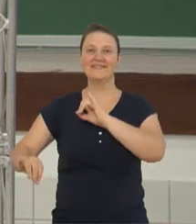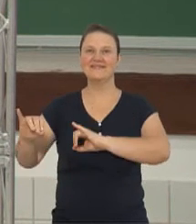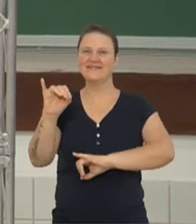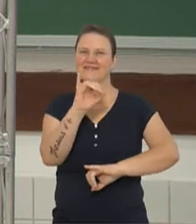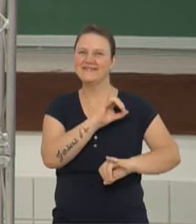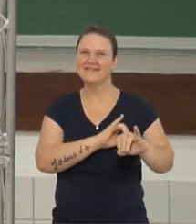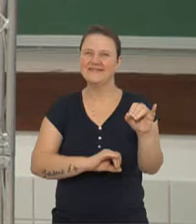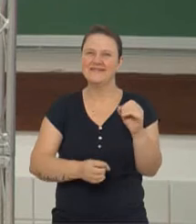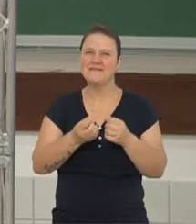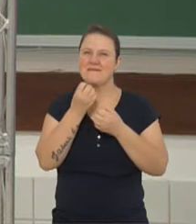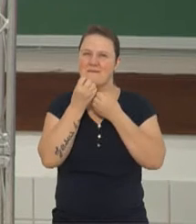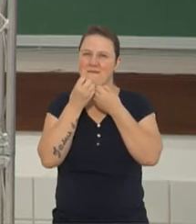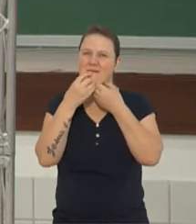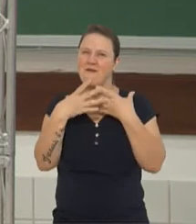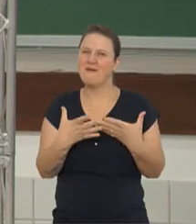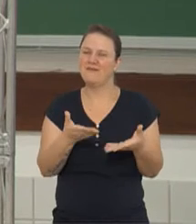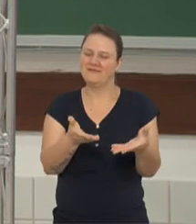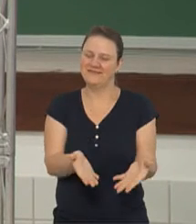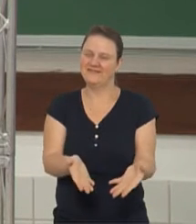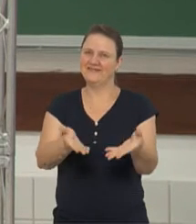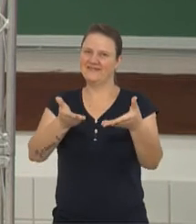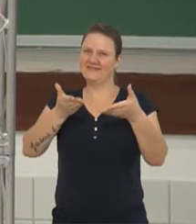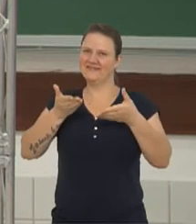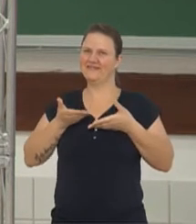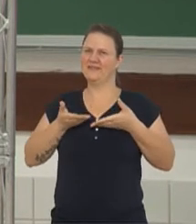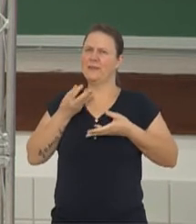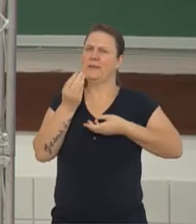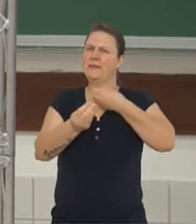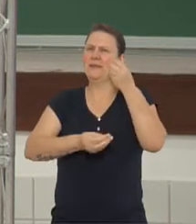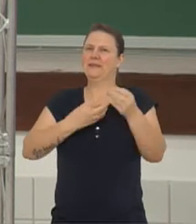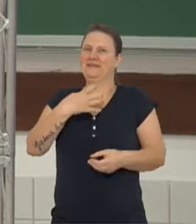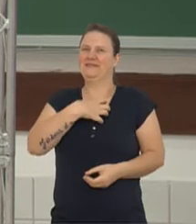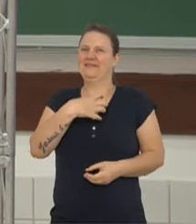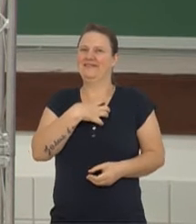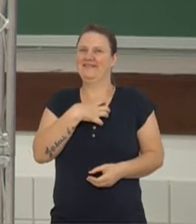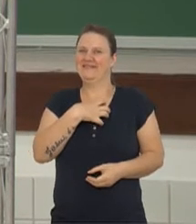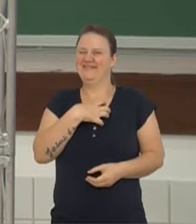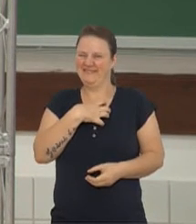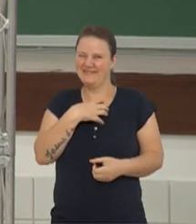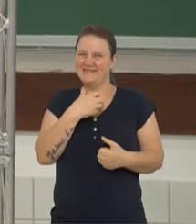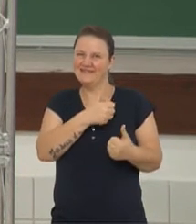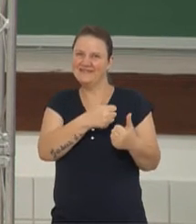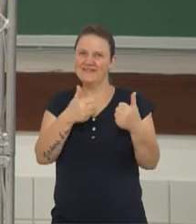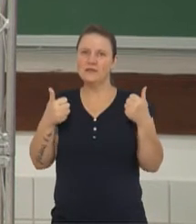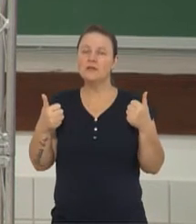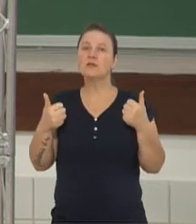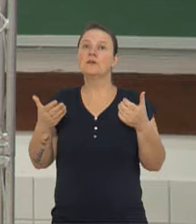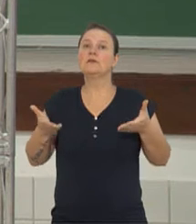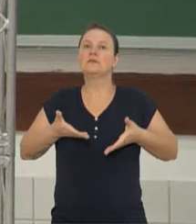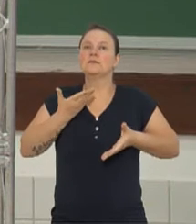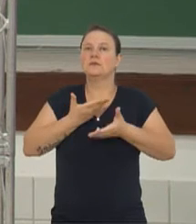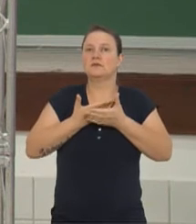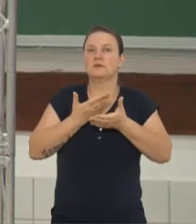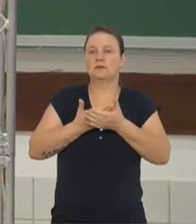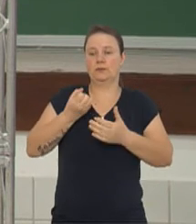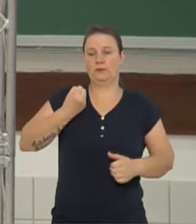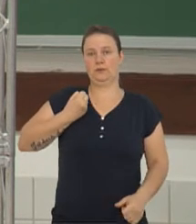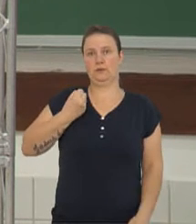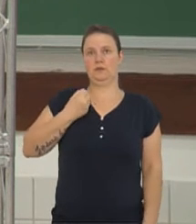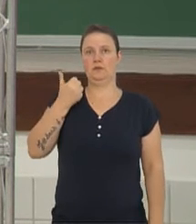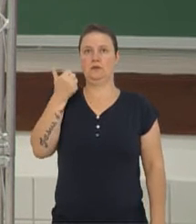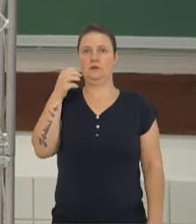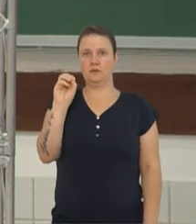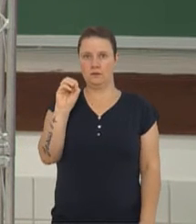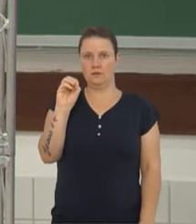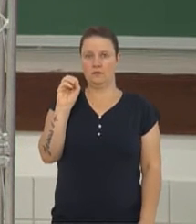Bienvenidos a la clase de español. ¿Qué tal? ¿Cómo estáis? ¿Tudo bem com vocês? Então hoje nós vamos aqui a nossa aula de número 10, terceira